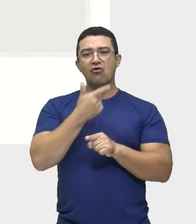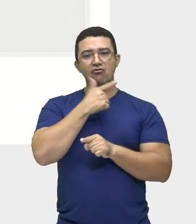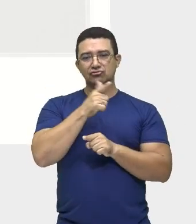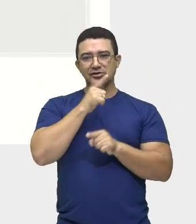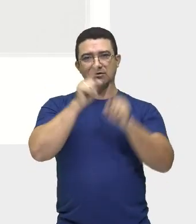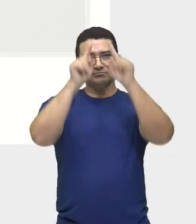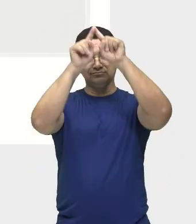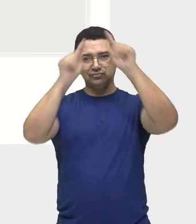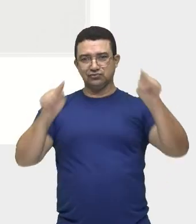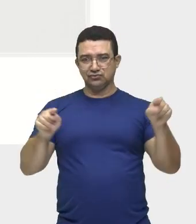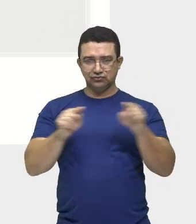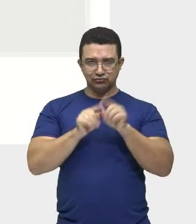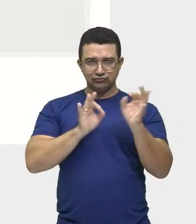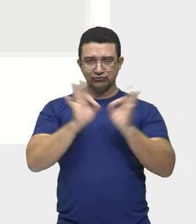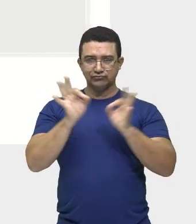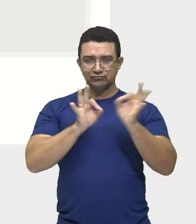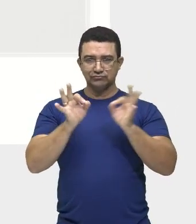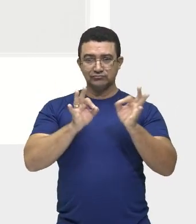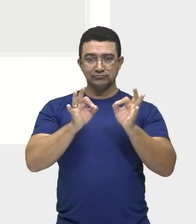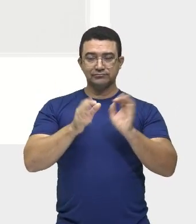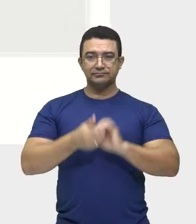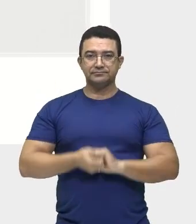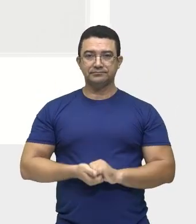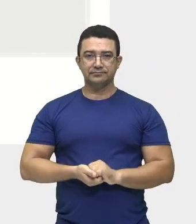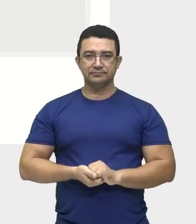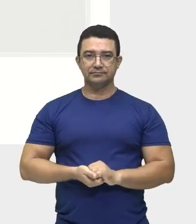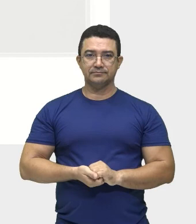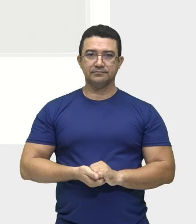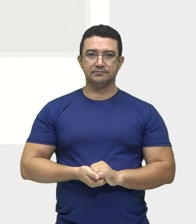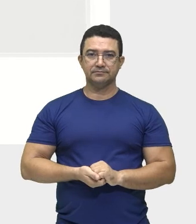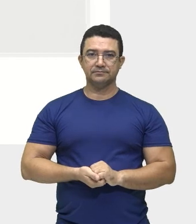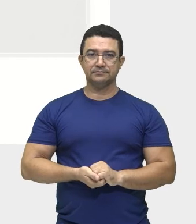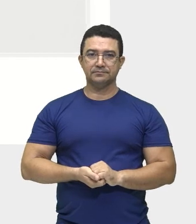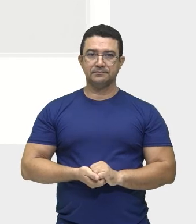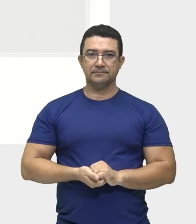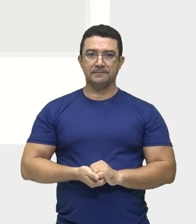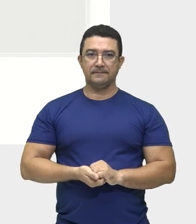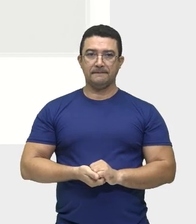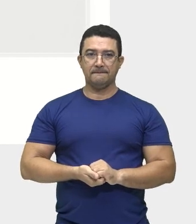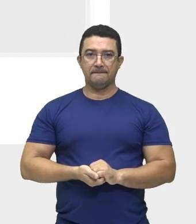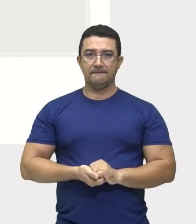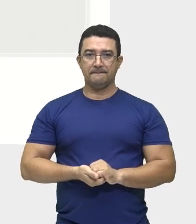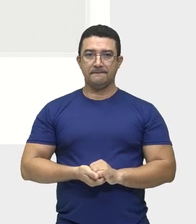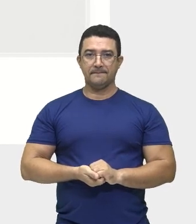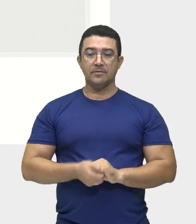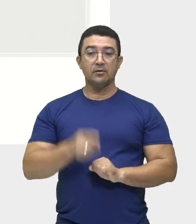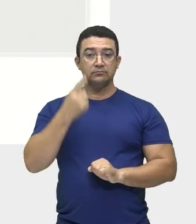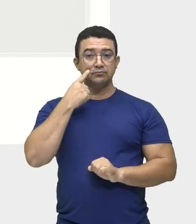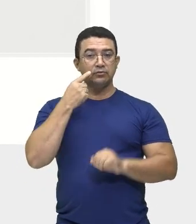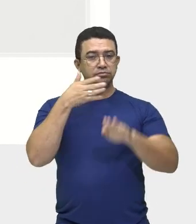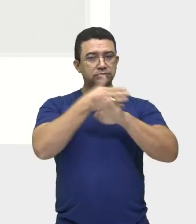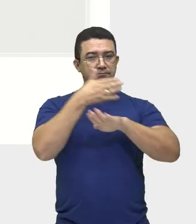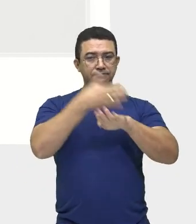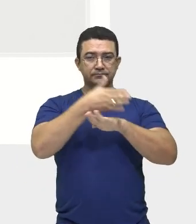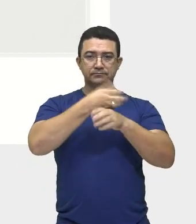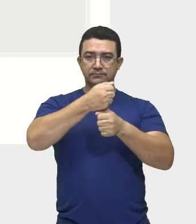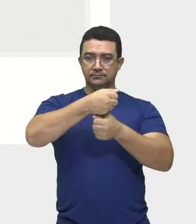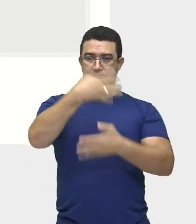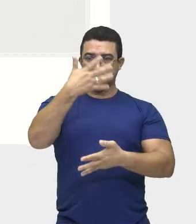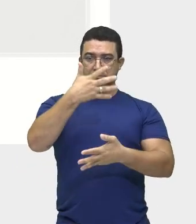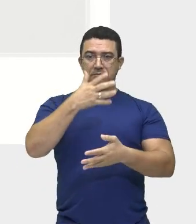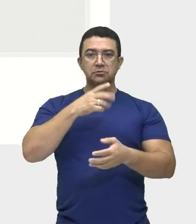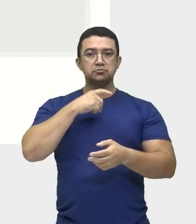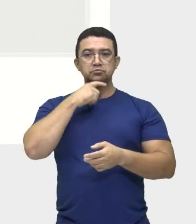construir um triângulo, tá? Então vamos ver agora, deixa eu ver aqui as participações, né? Ninguém colocou aqui